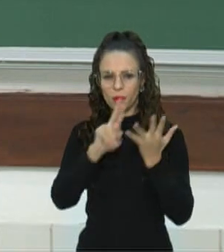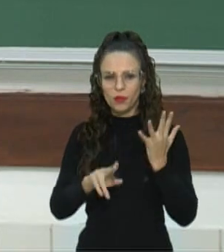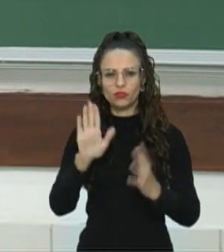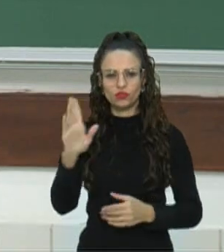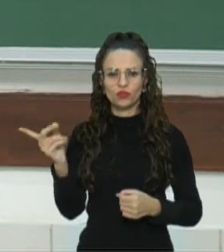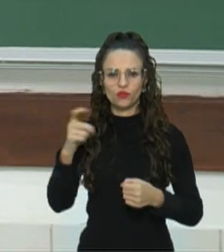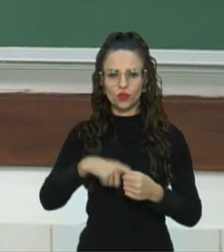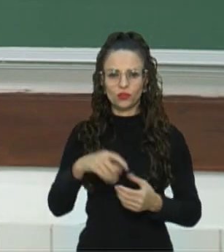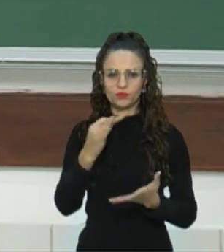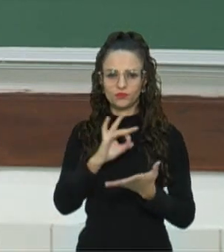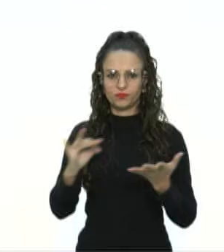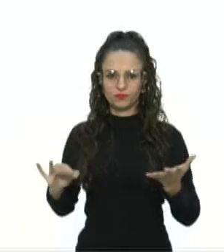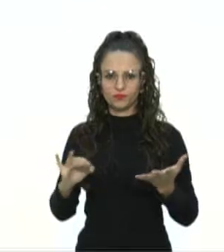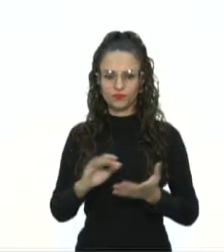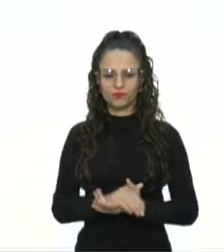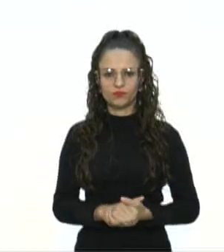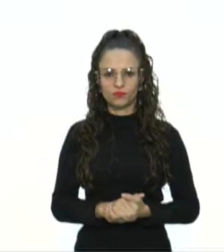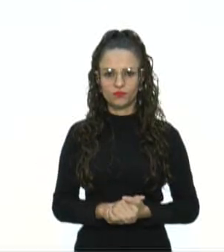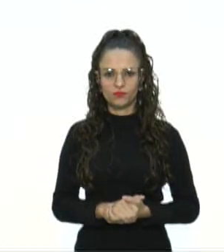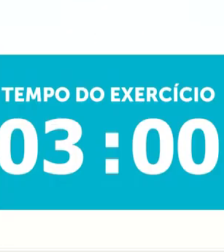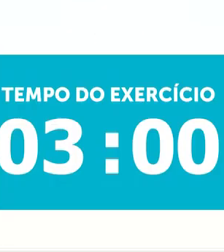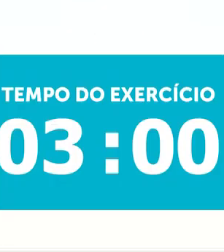já voltamos com a correção.